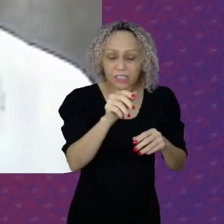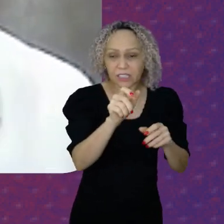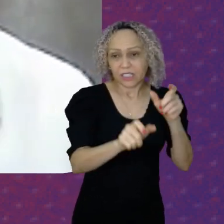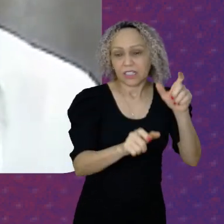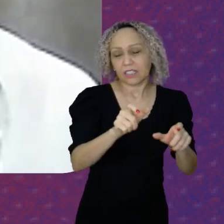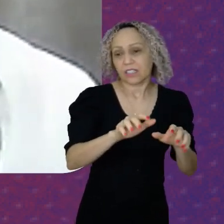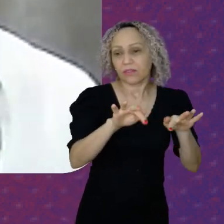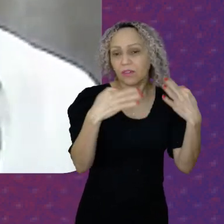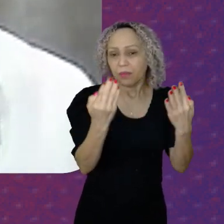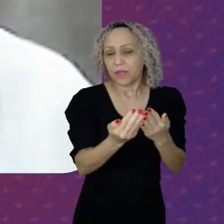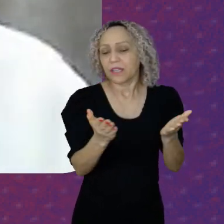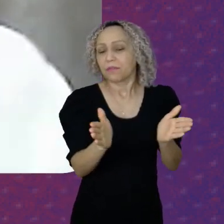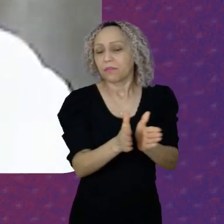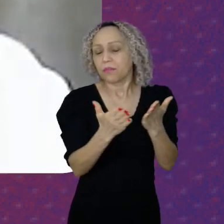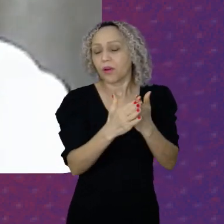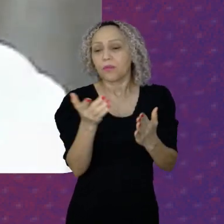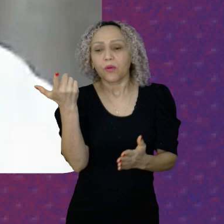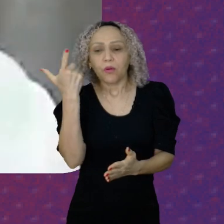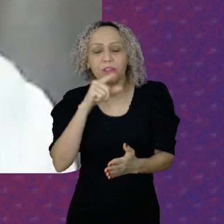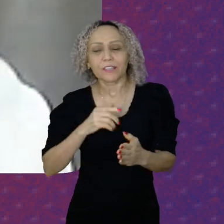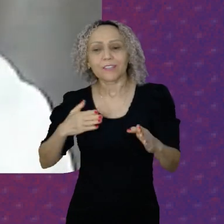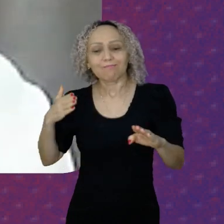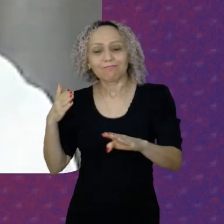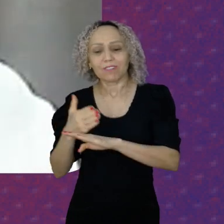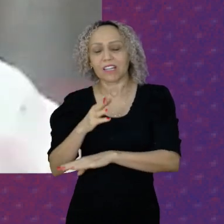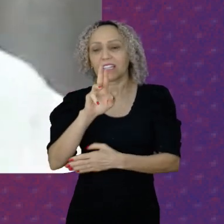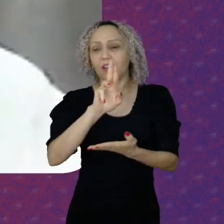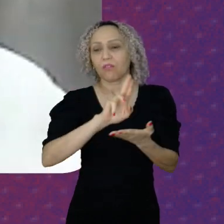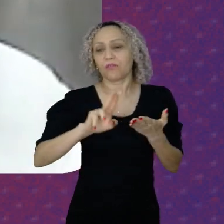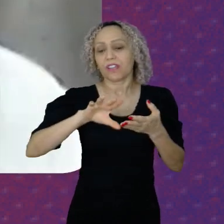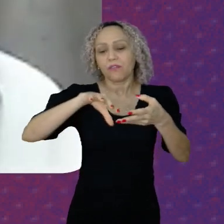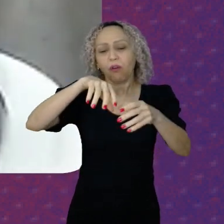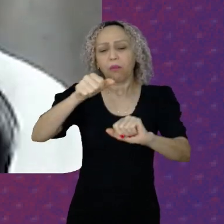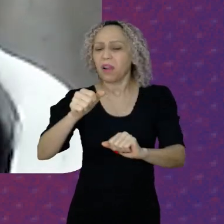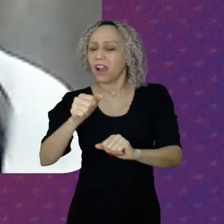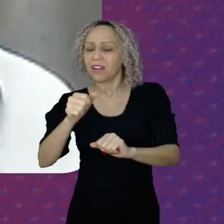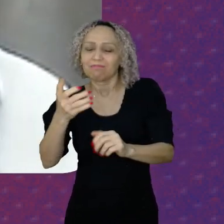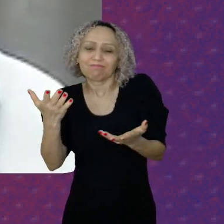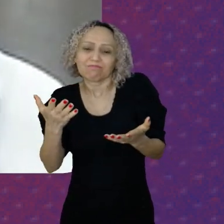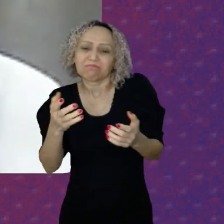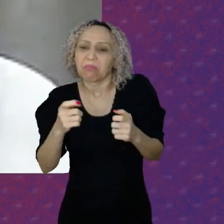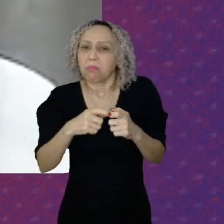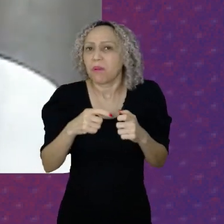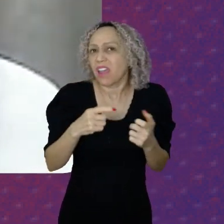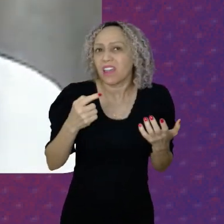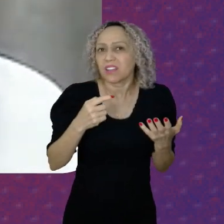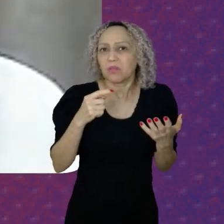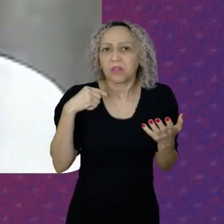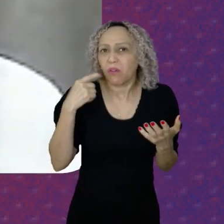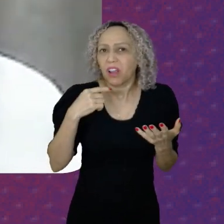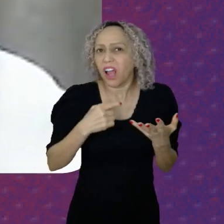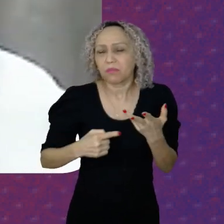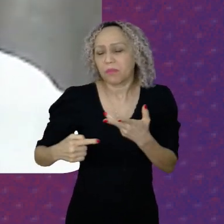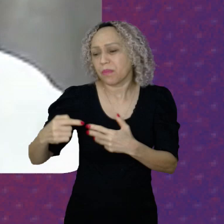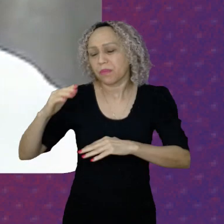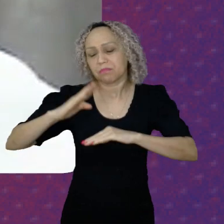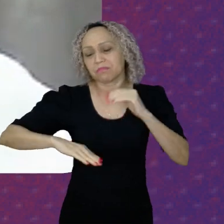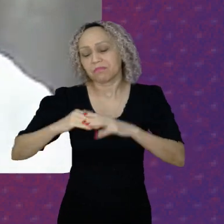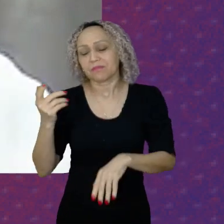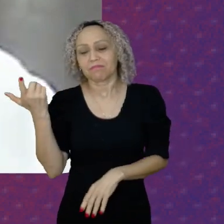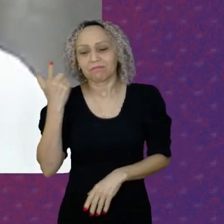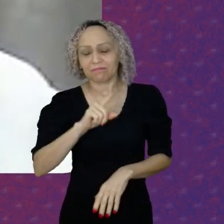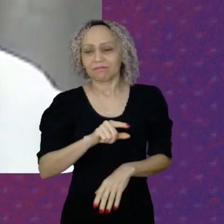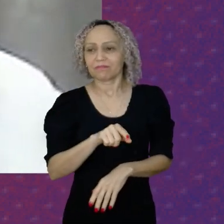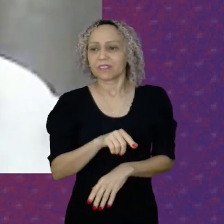famílias pobres. Então, isso tem a ver com uma política macro, de cuidado com as pessoas, tá? Não basta